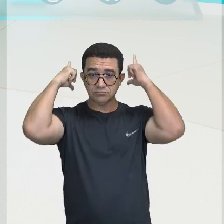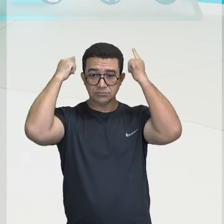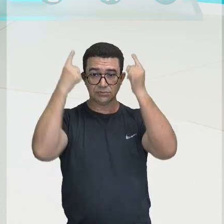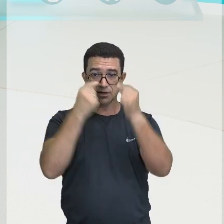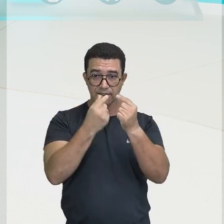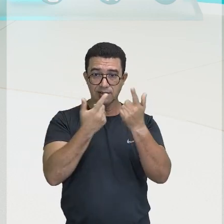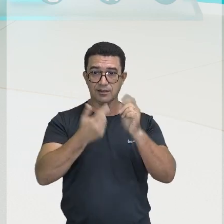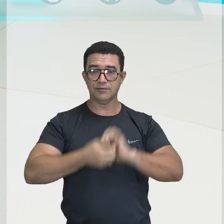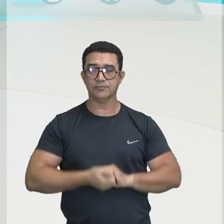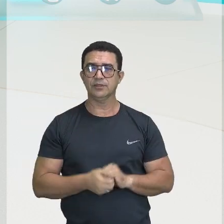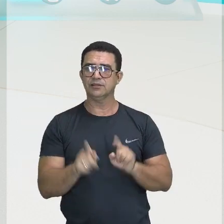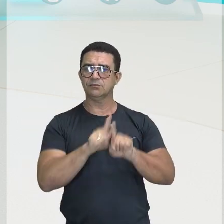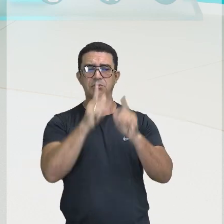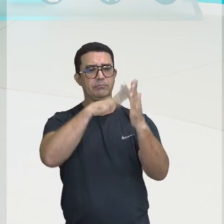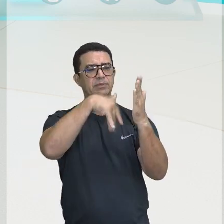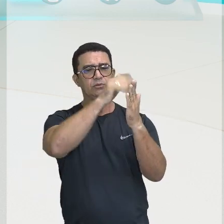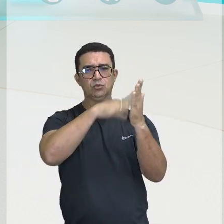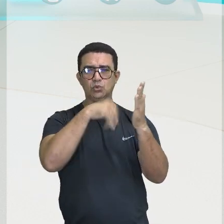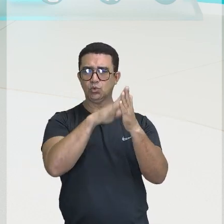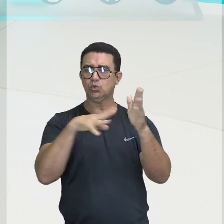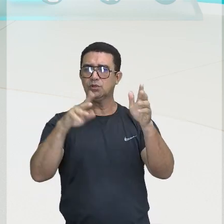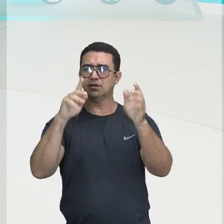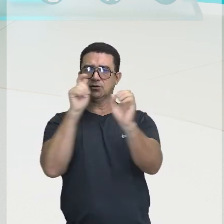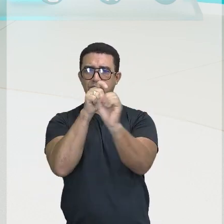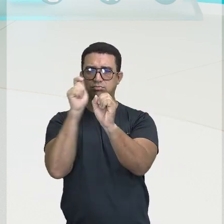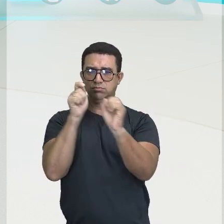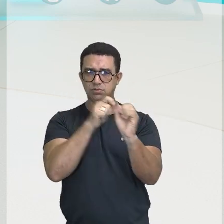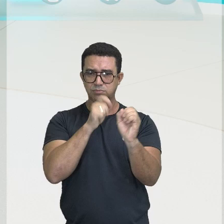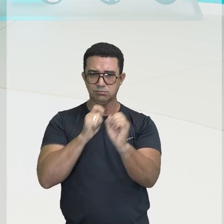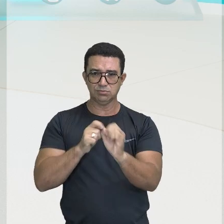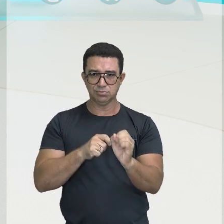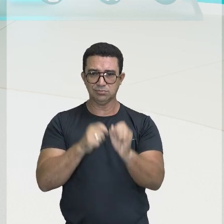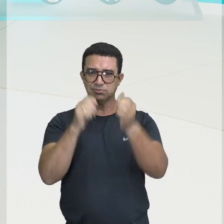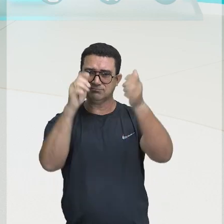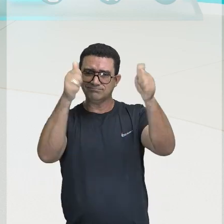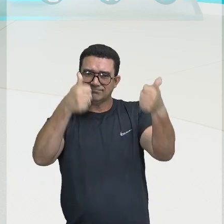nos afrescos, nas esculturas que eles tinham